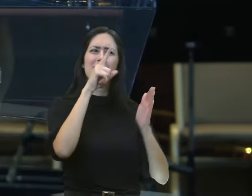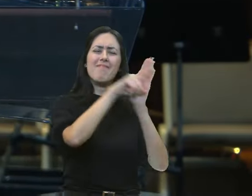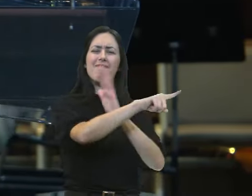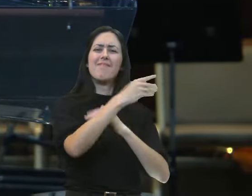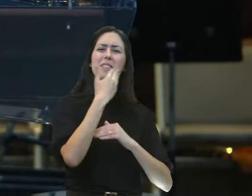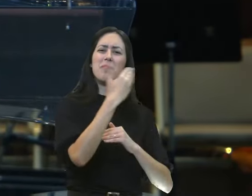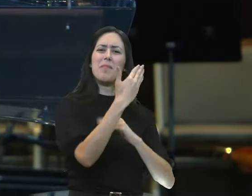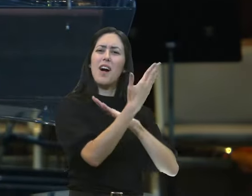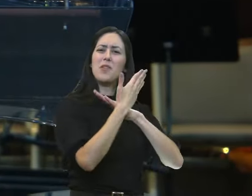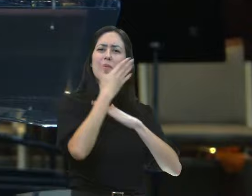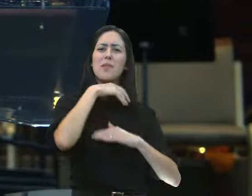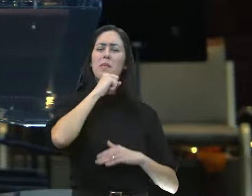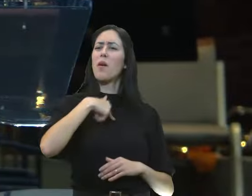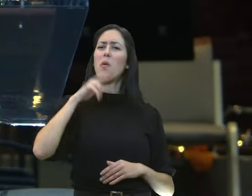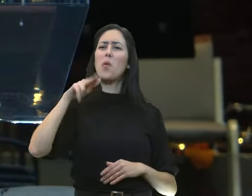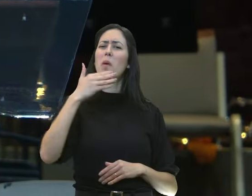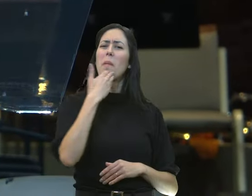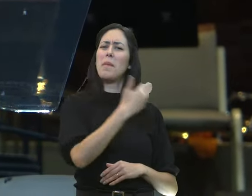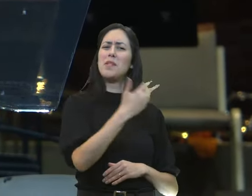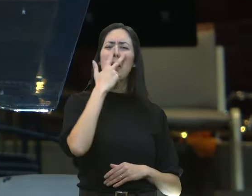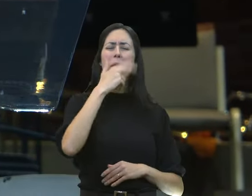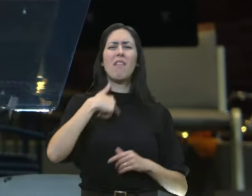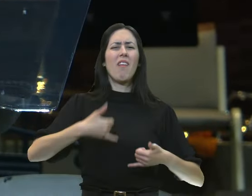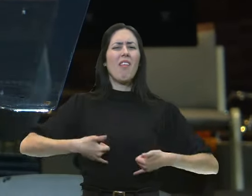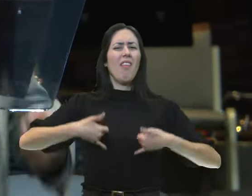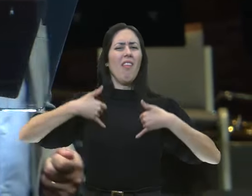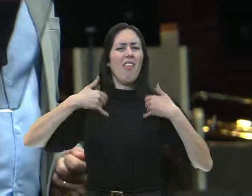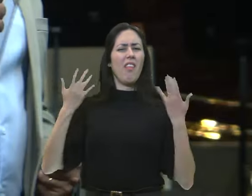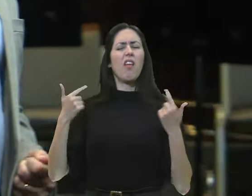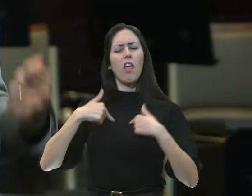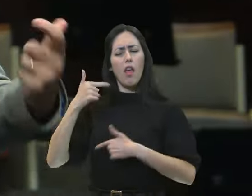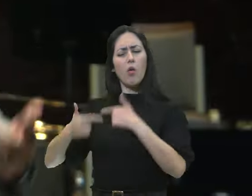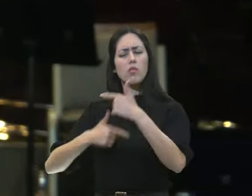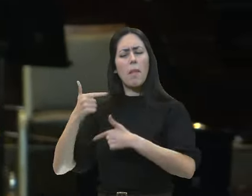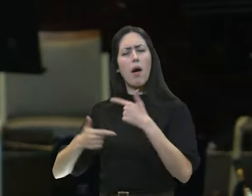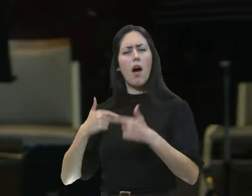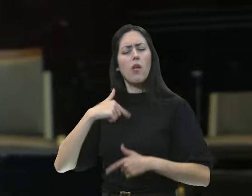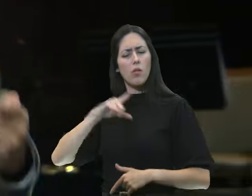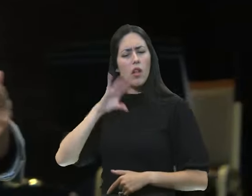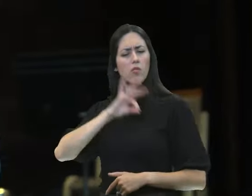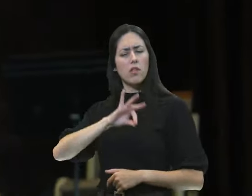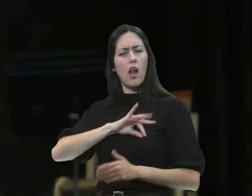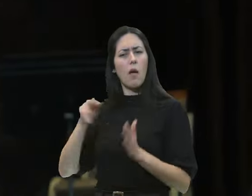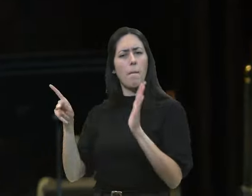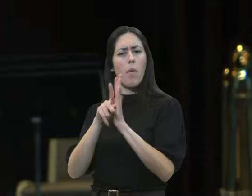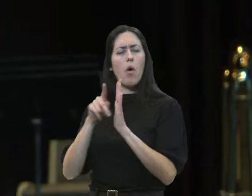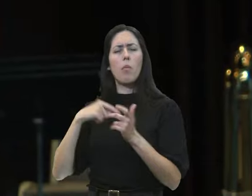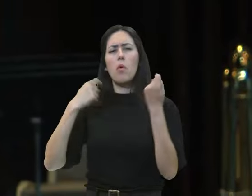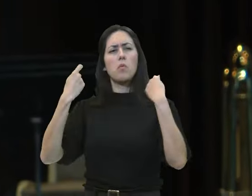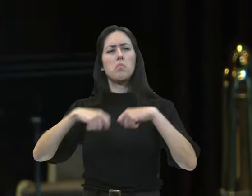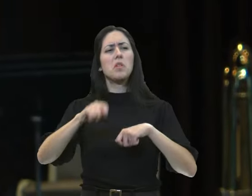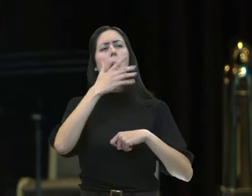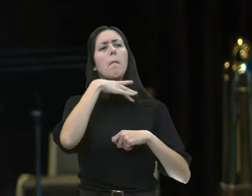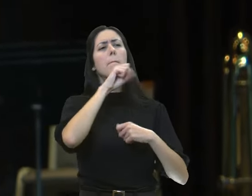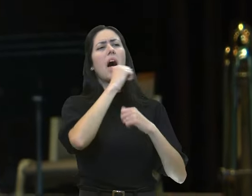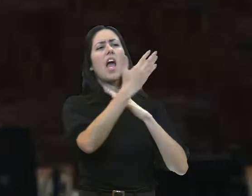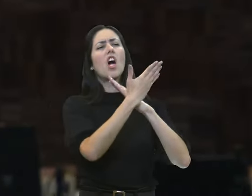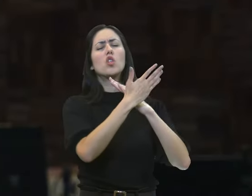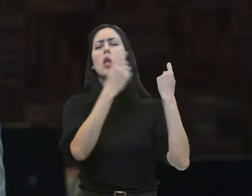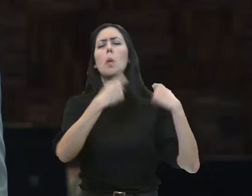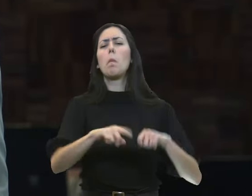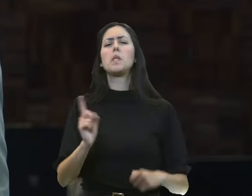pedir um favor. De novo o orgulho, sabe? Não, agora eu trabalho, agora eu tenho meu dinheiro, não preciso do meu pai.